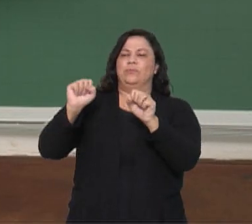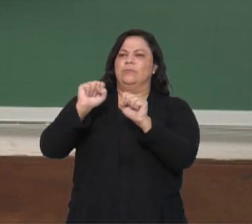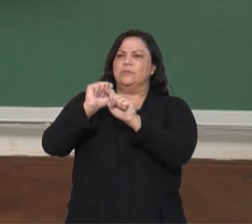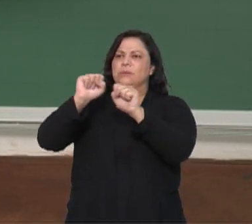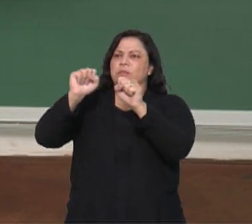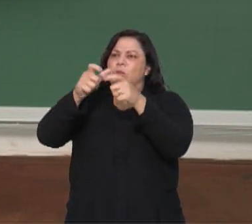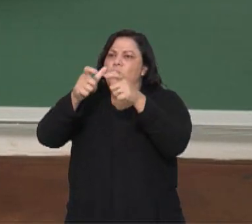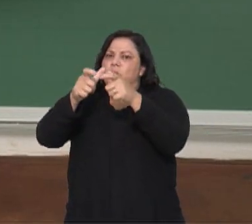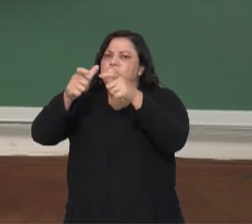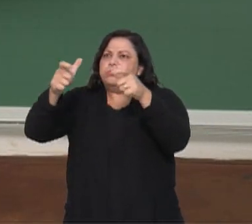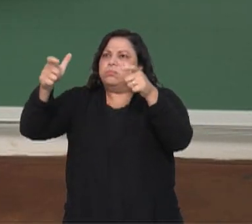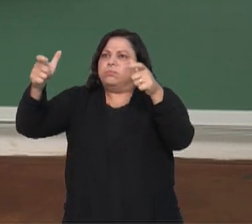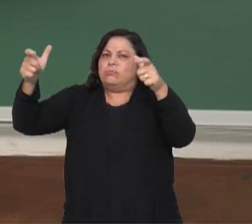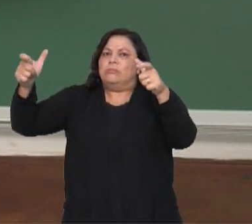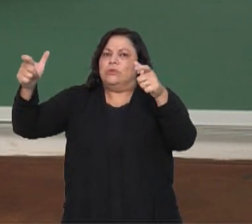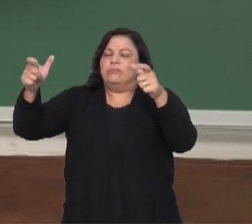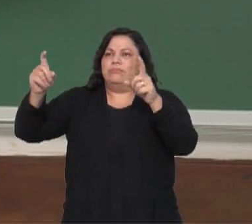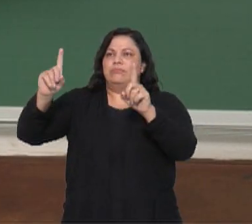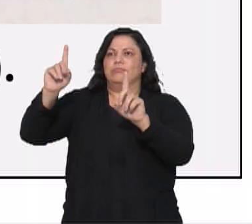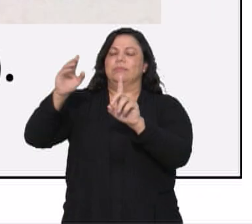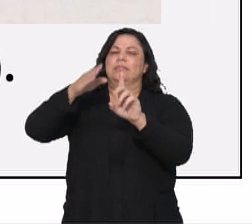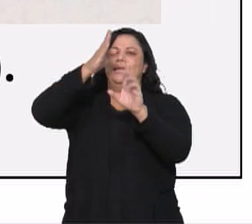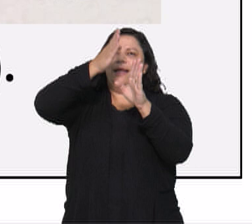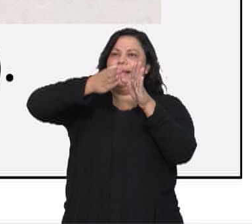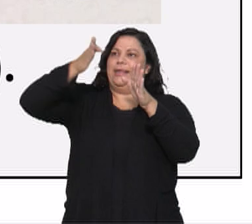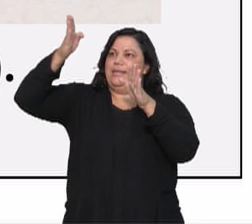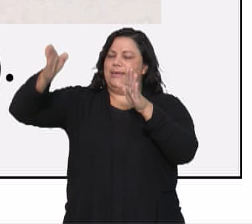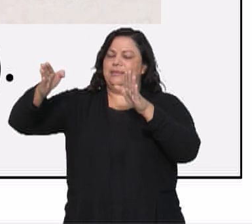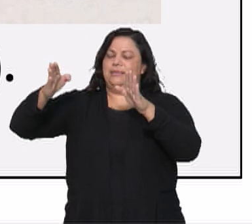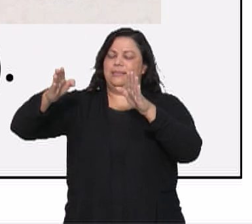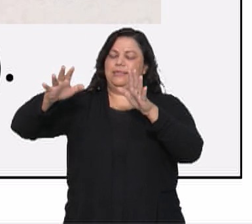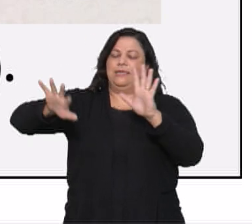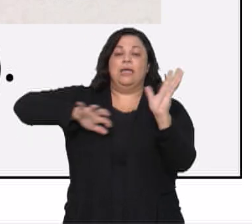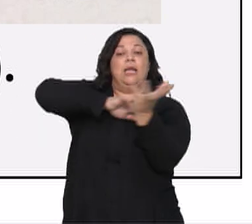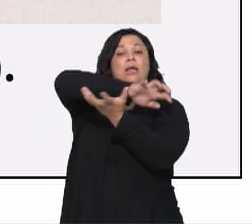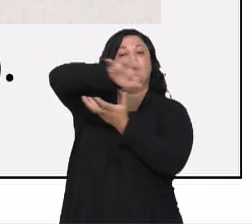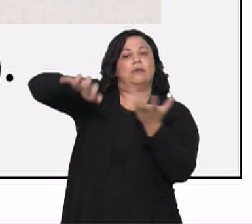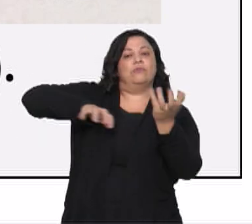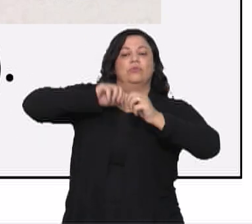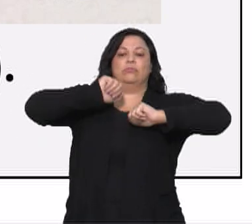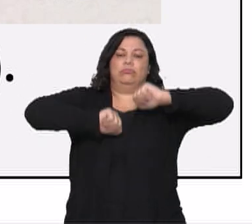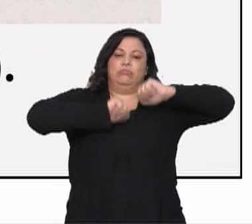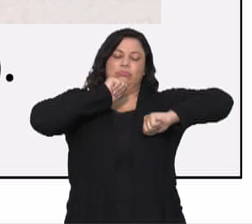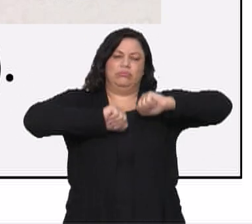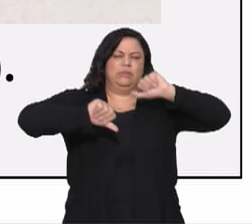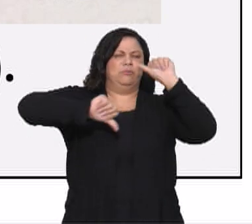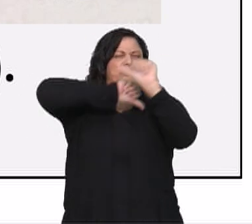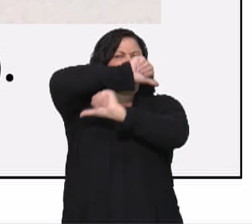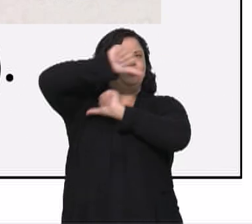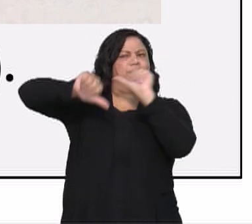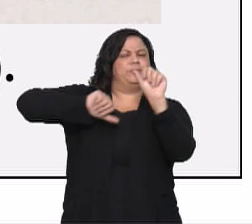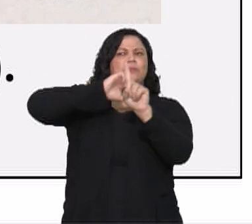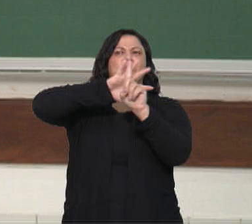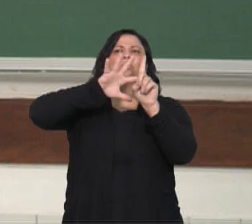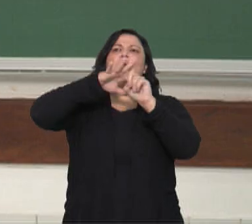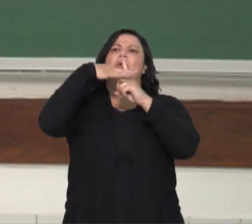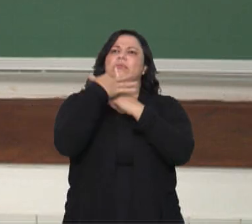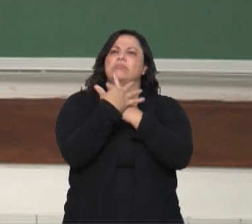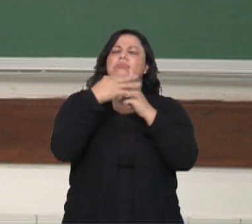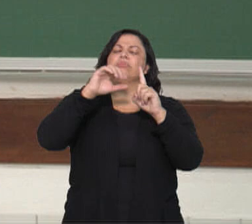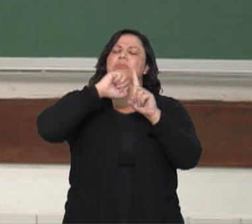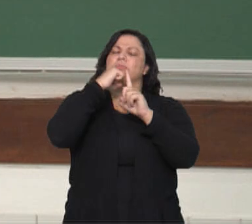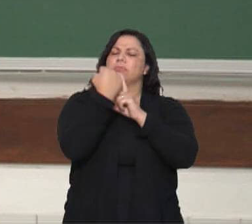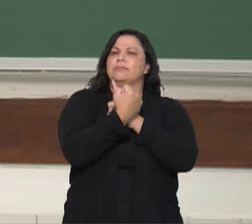dois gráficos, que nós chamamos de Revolução Industrial, quando mudou toda a sociedade. Para vocês terem uma ideia aí como que é importante esse